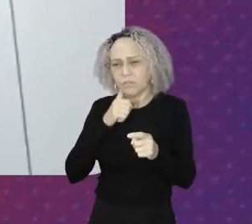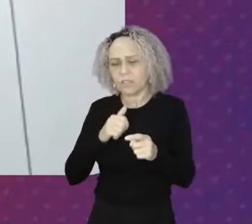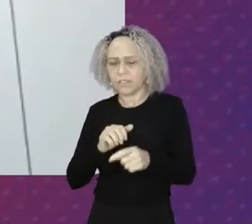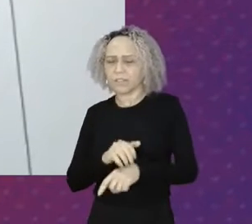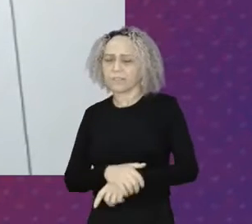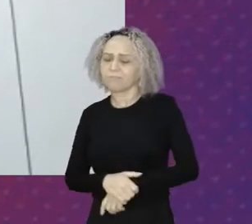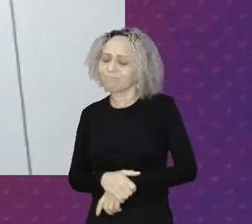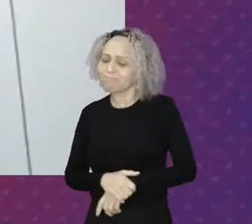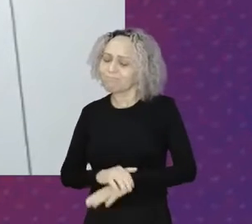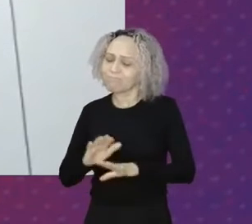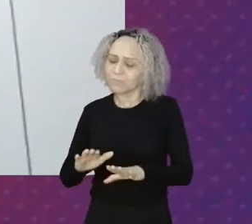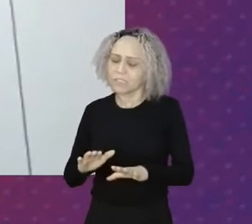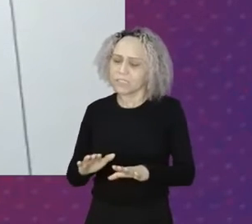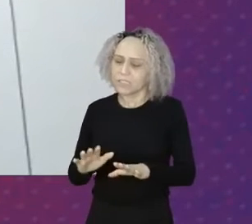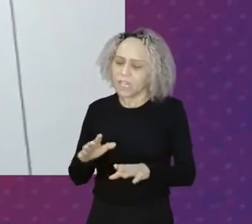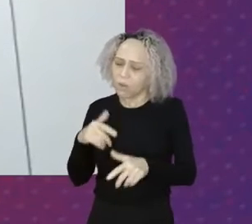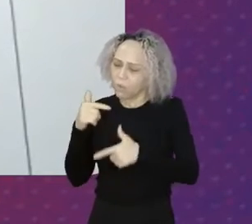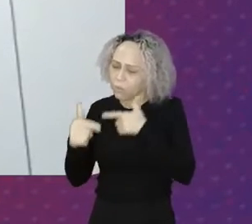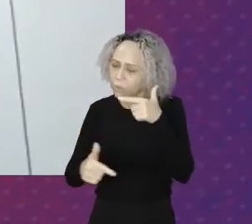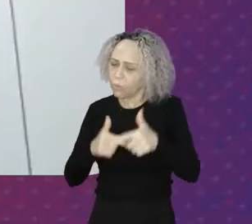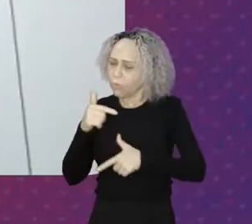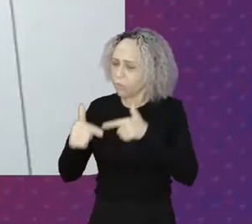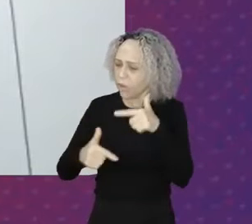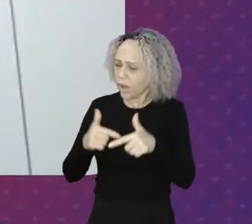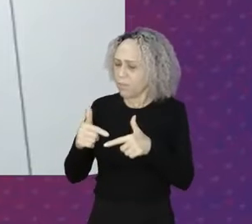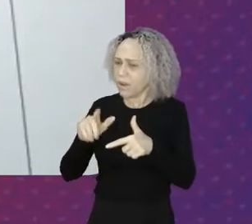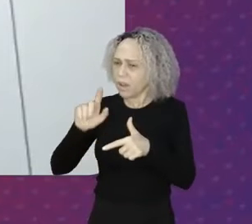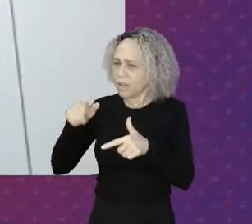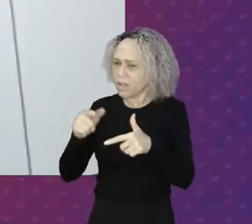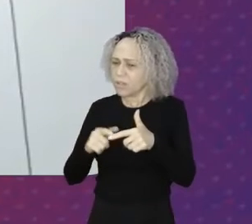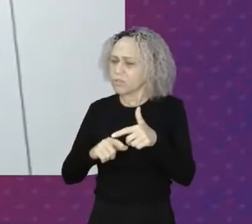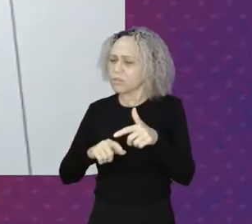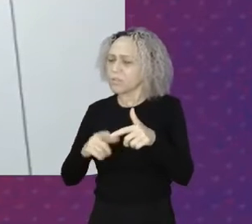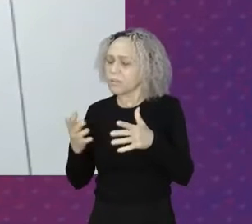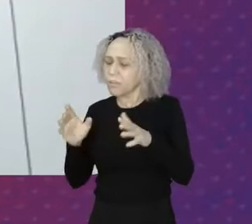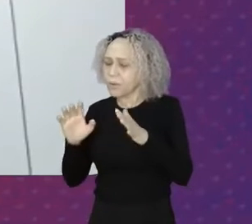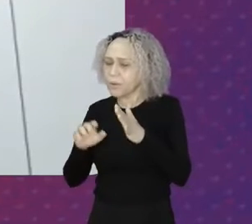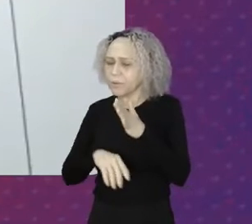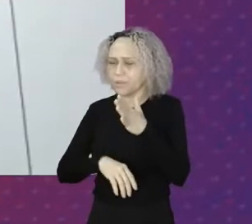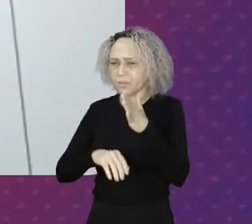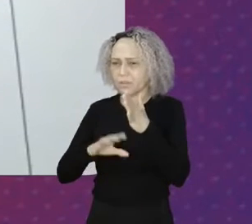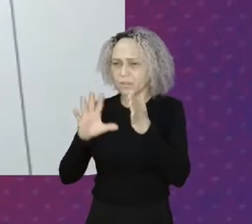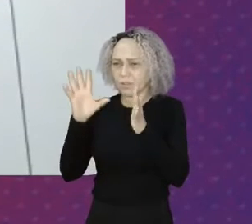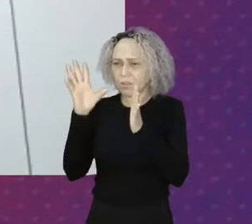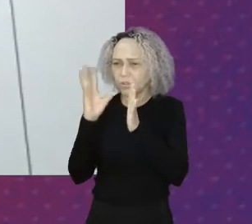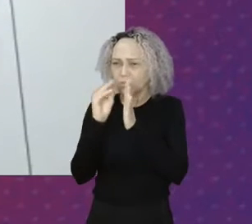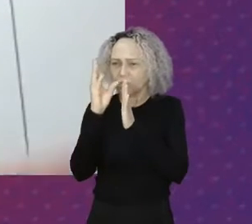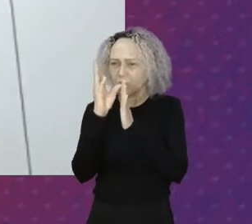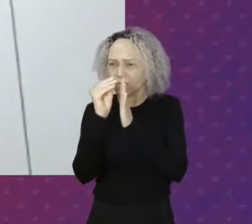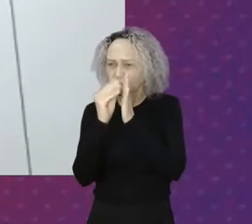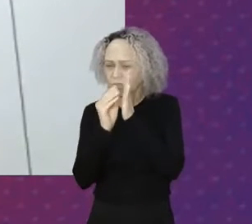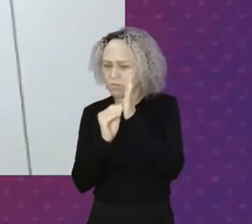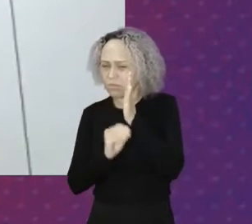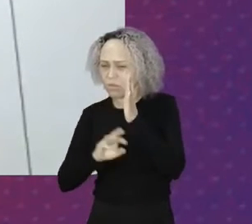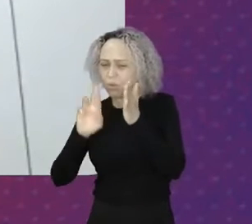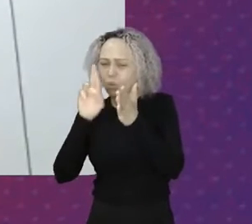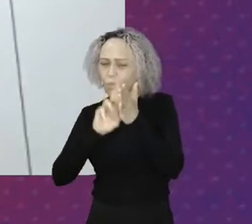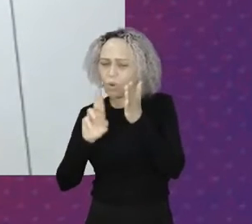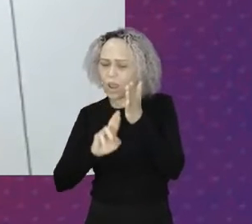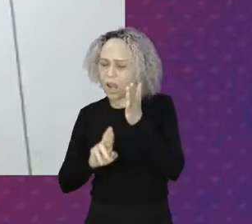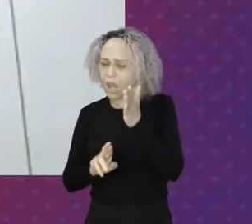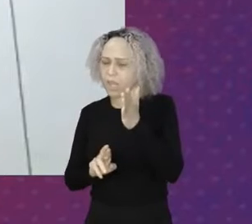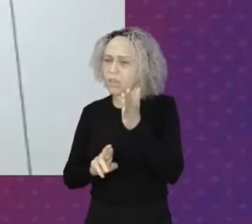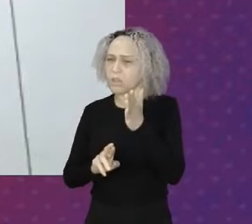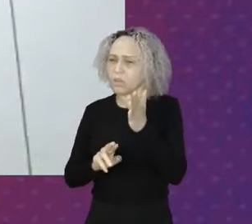o relatório final ainda no ano de 2023 para o conjunto de ministras e